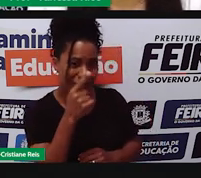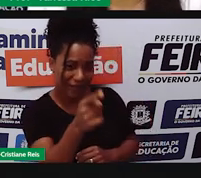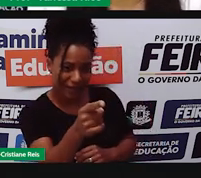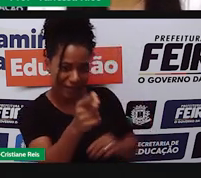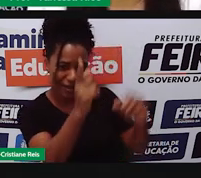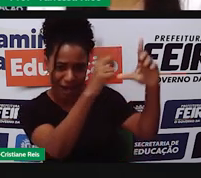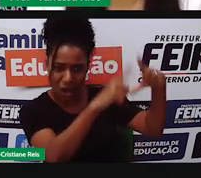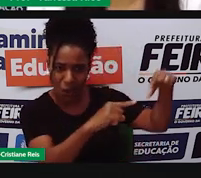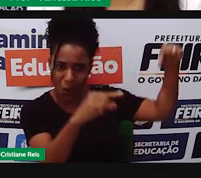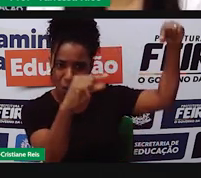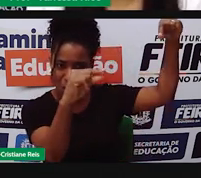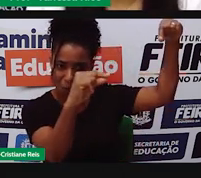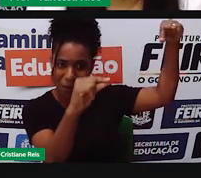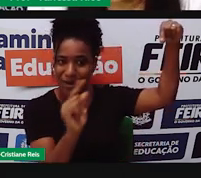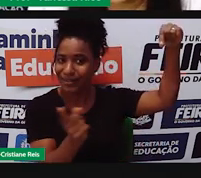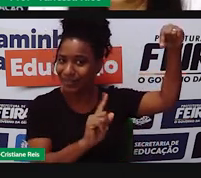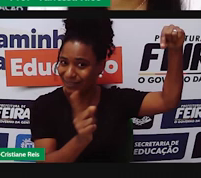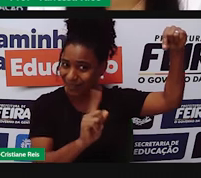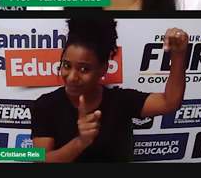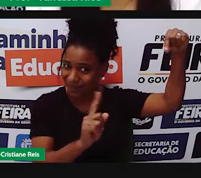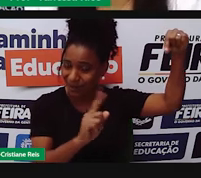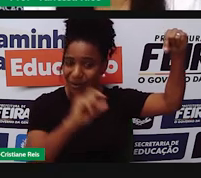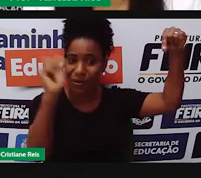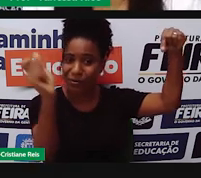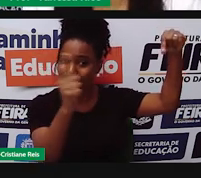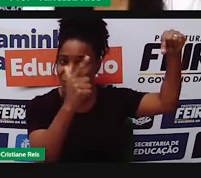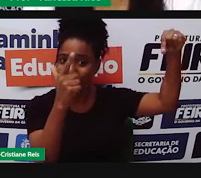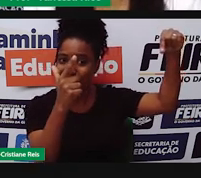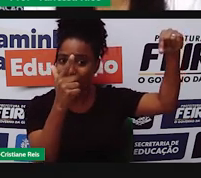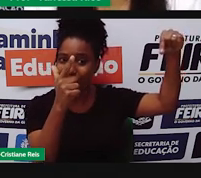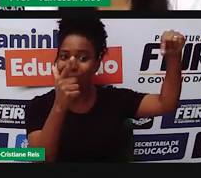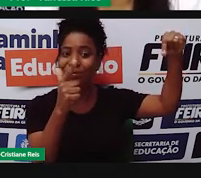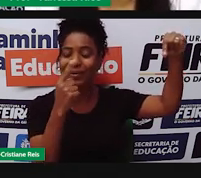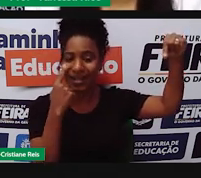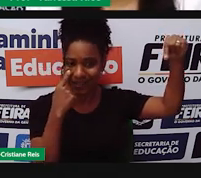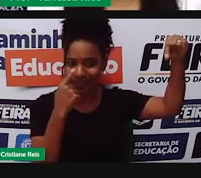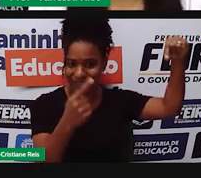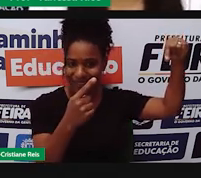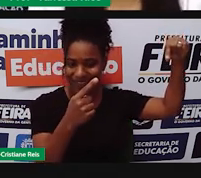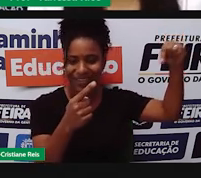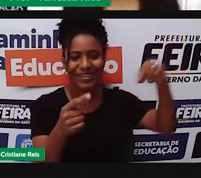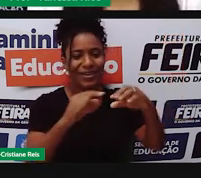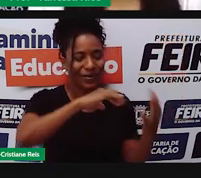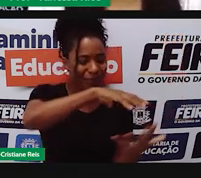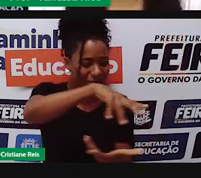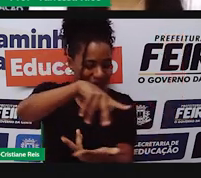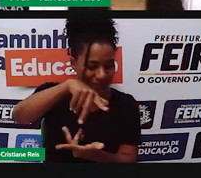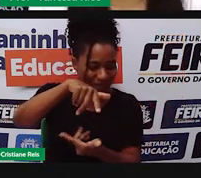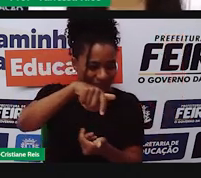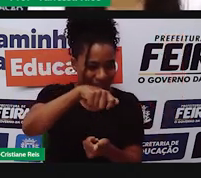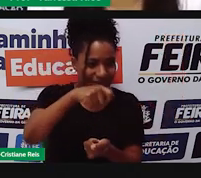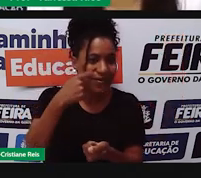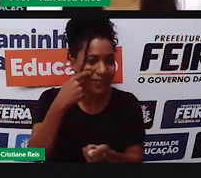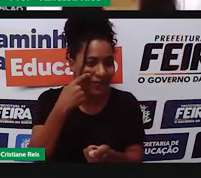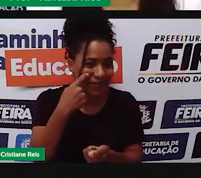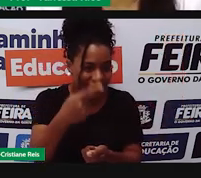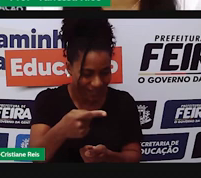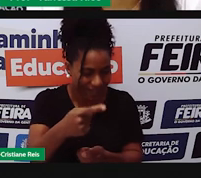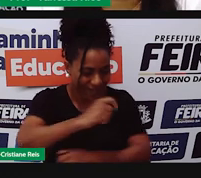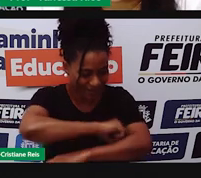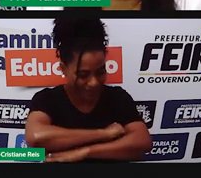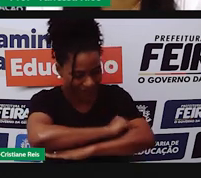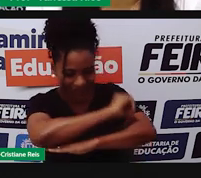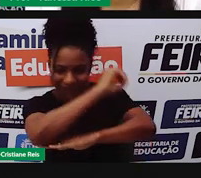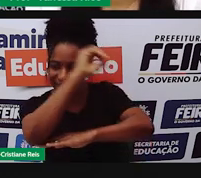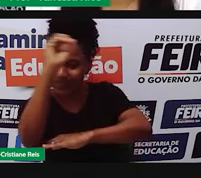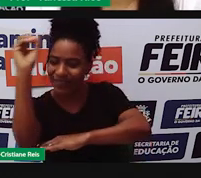está mostrando, mas o sol não deixa de existir, ele só está do outro lado. A gente já viu aí como é que é formado, né,